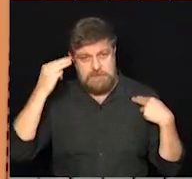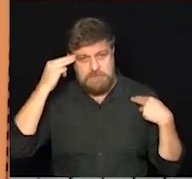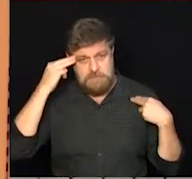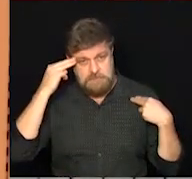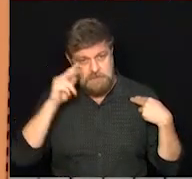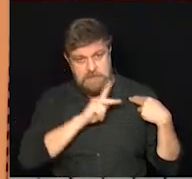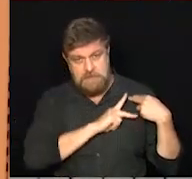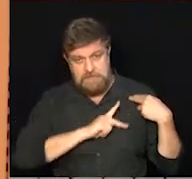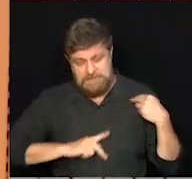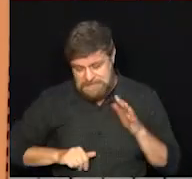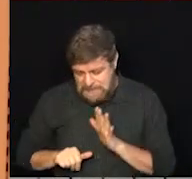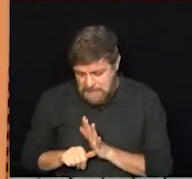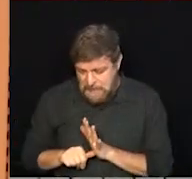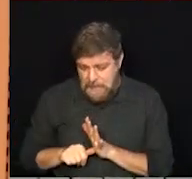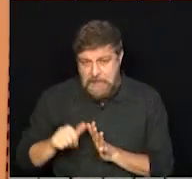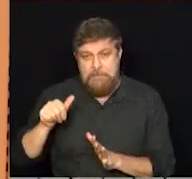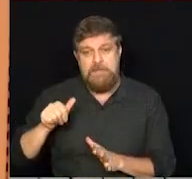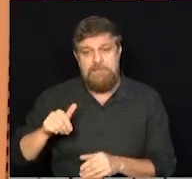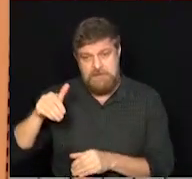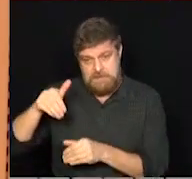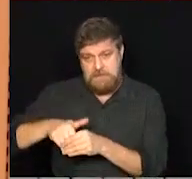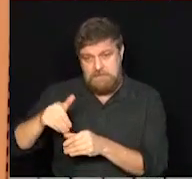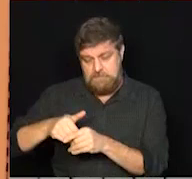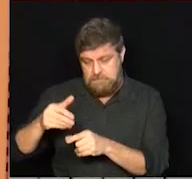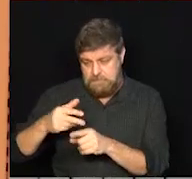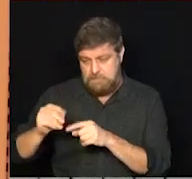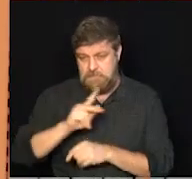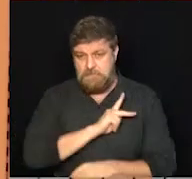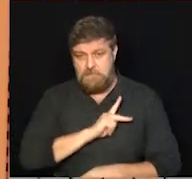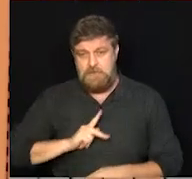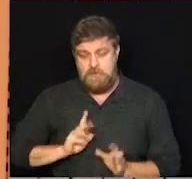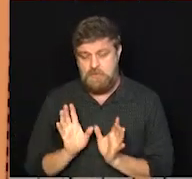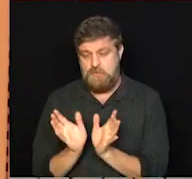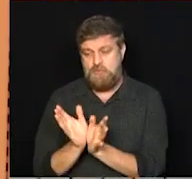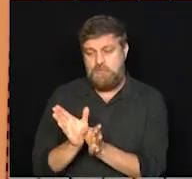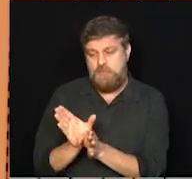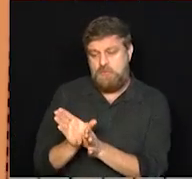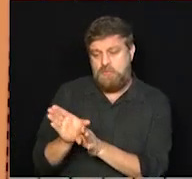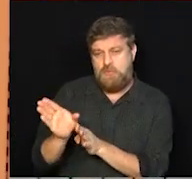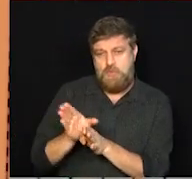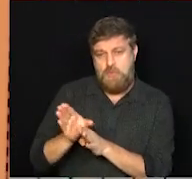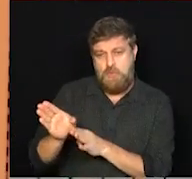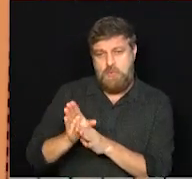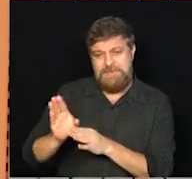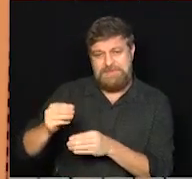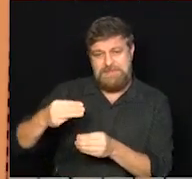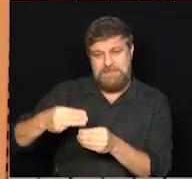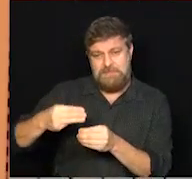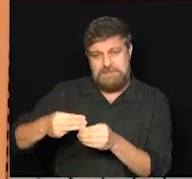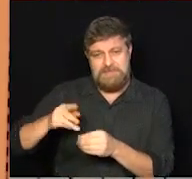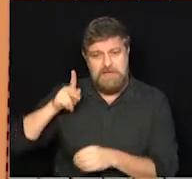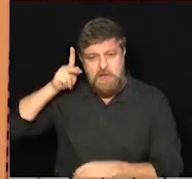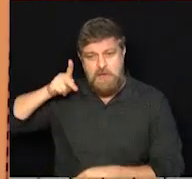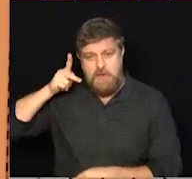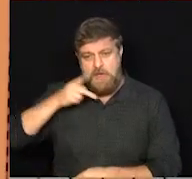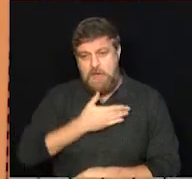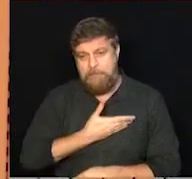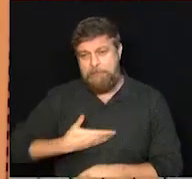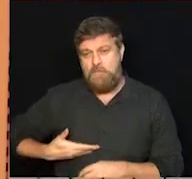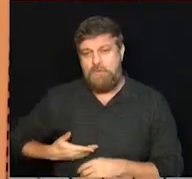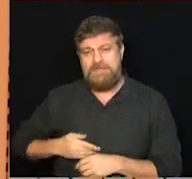presidenta primeira Presidente Eleita do Conselho Municipal de políticas culturais